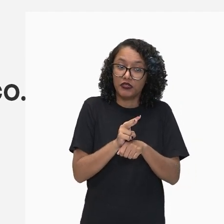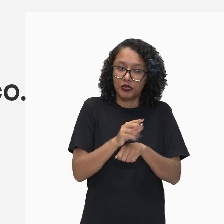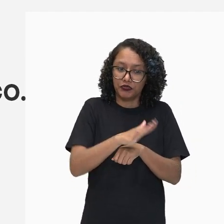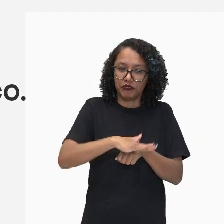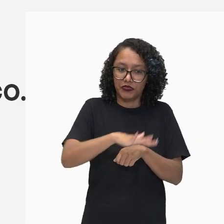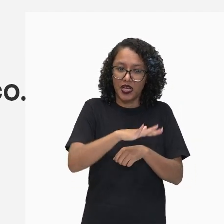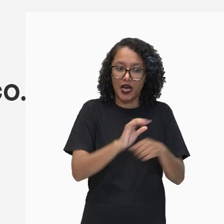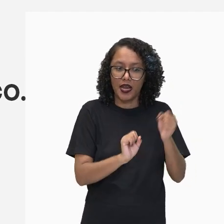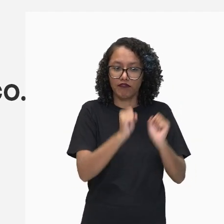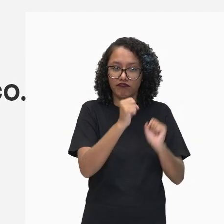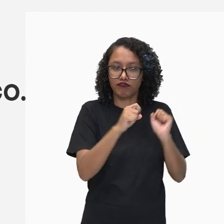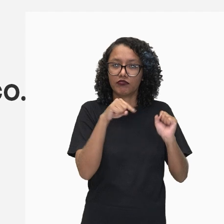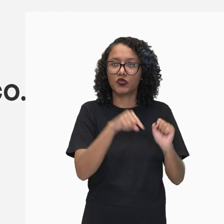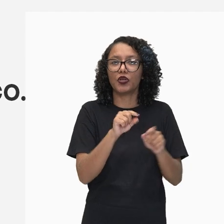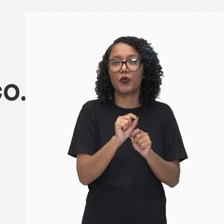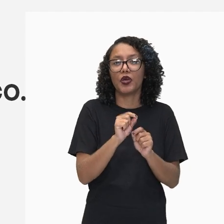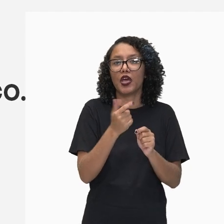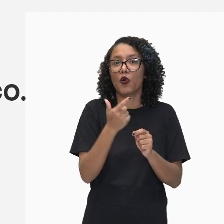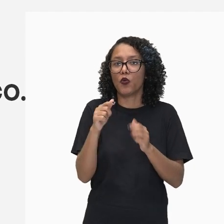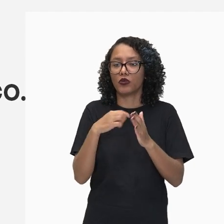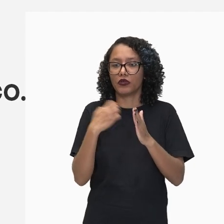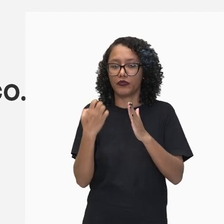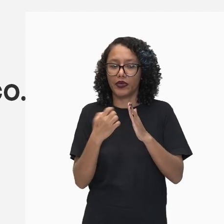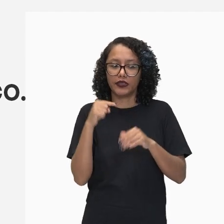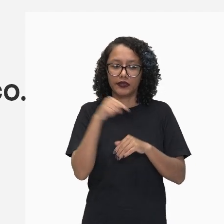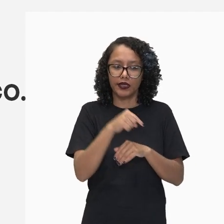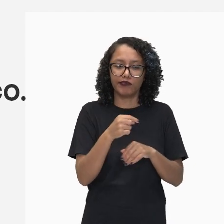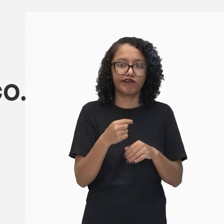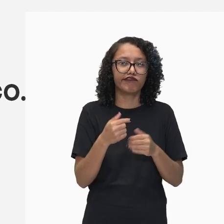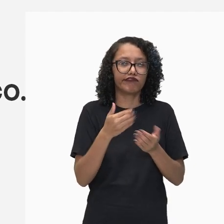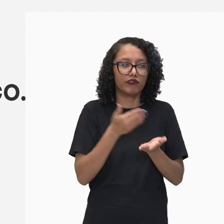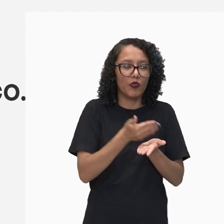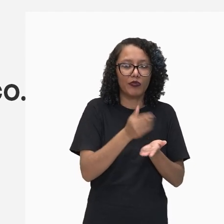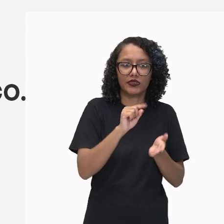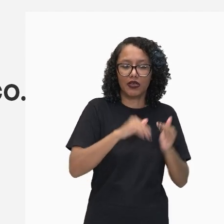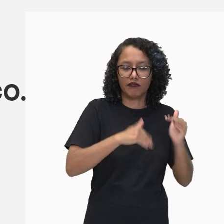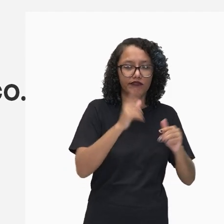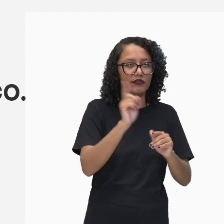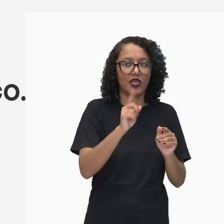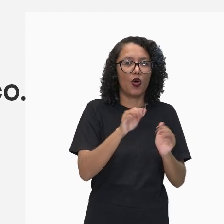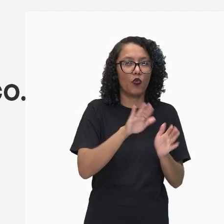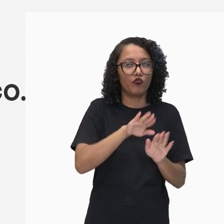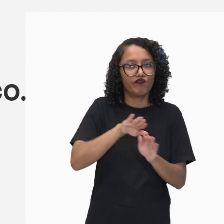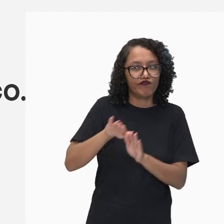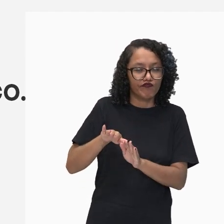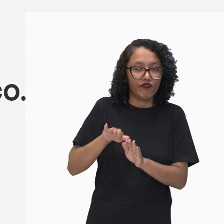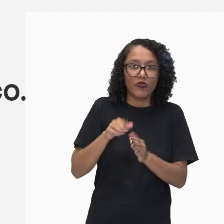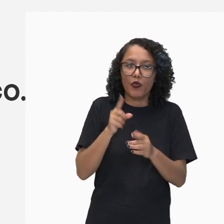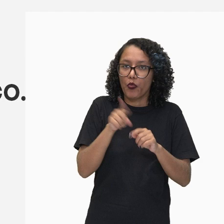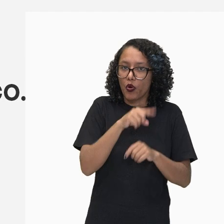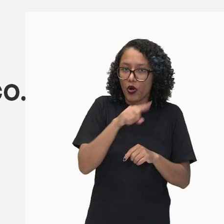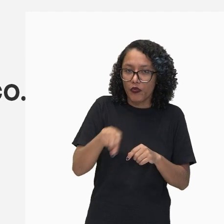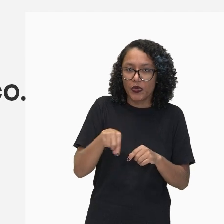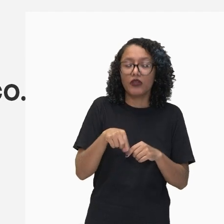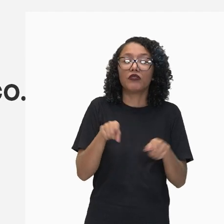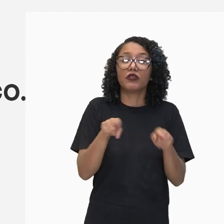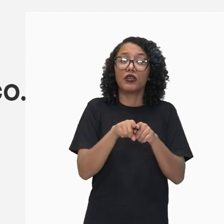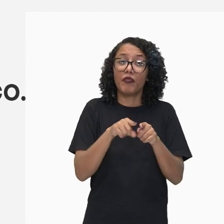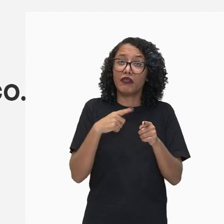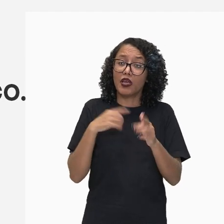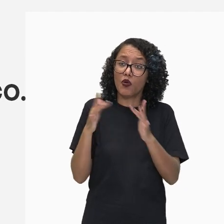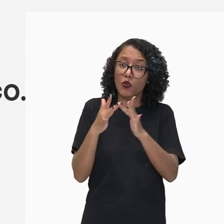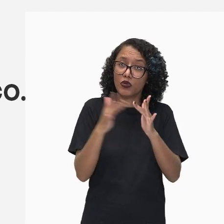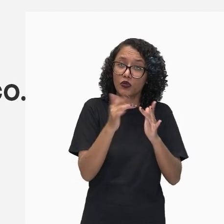permitindo vir indústrias de outros países, porém, com o passar do tempo, eles começam essa conexão, essa conversa com outros países, então eles começam a